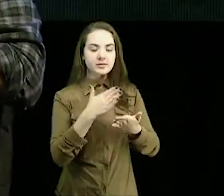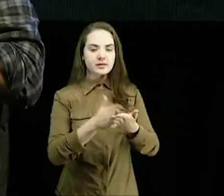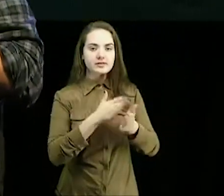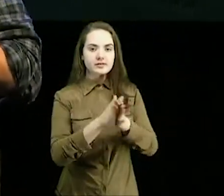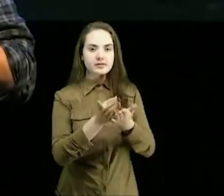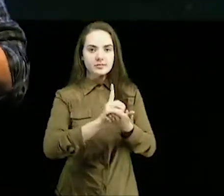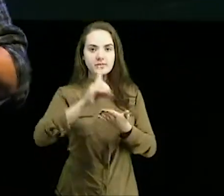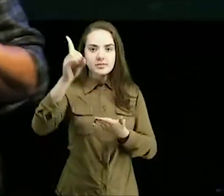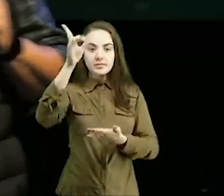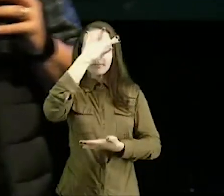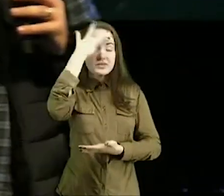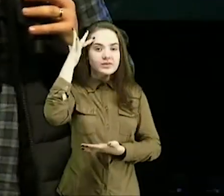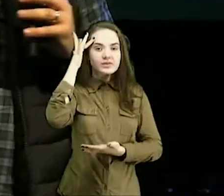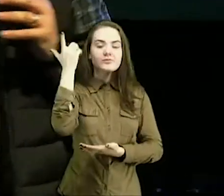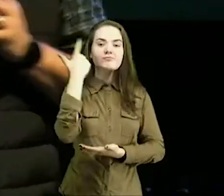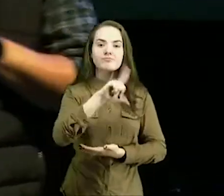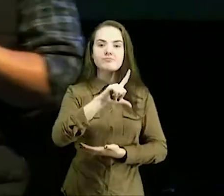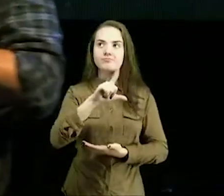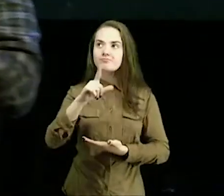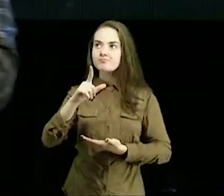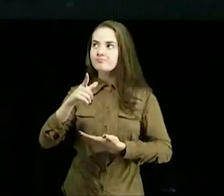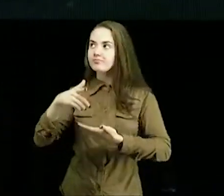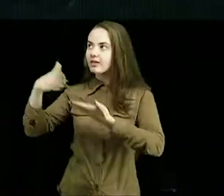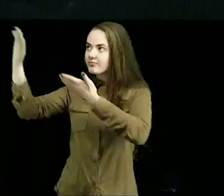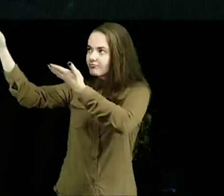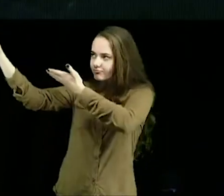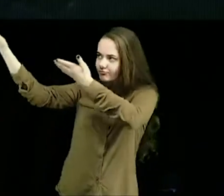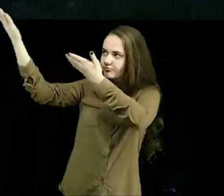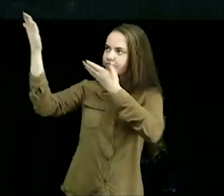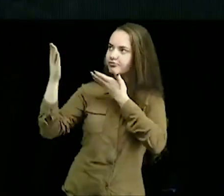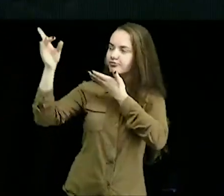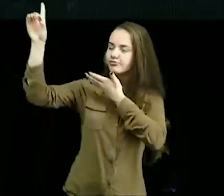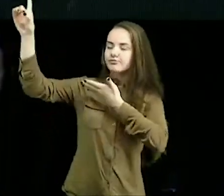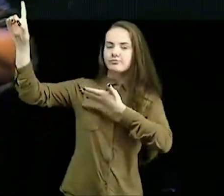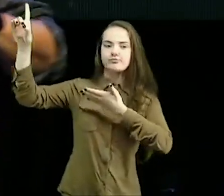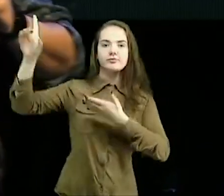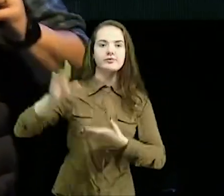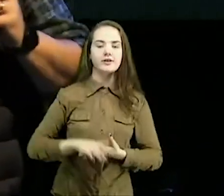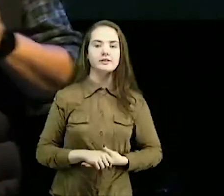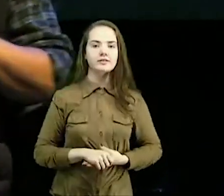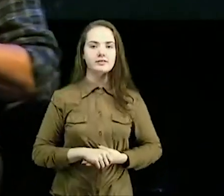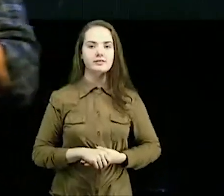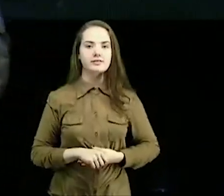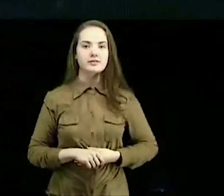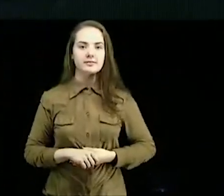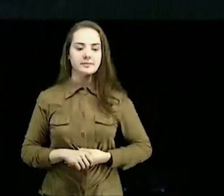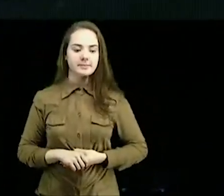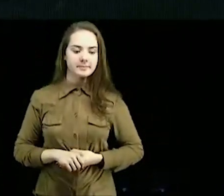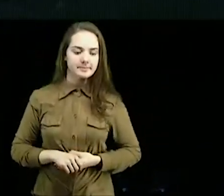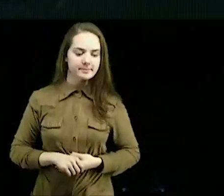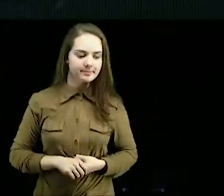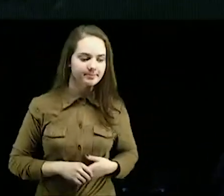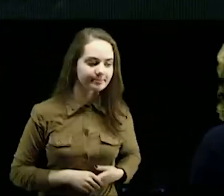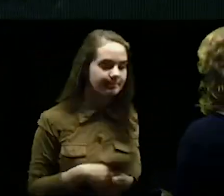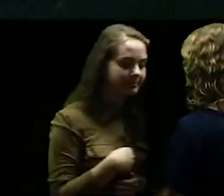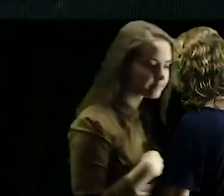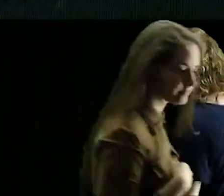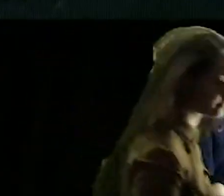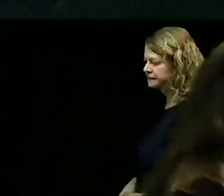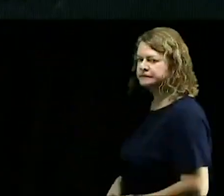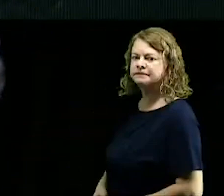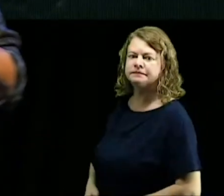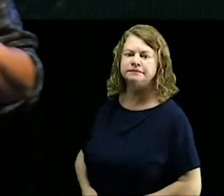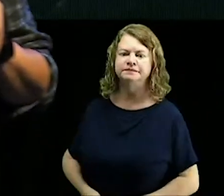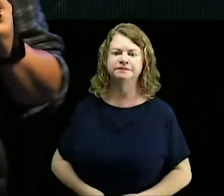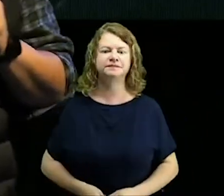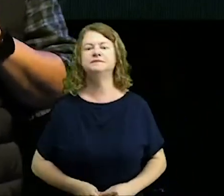Bíblia, a gente consegue trazer Deus de volta, a gente consegue fazer Deus mudar o rumo. Eu olho para